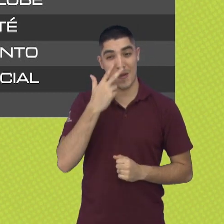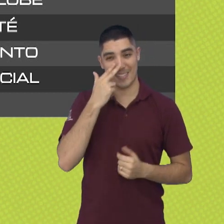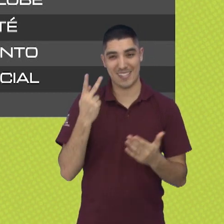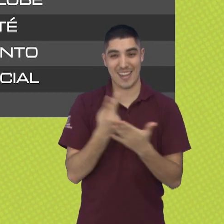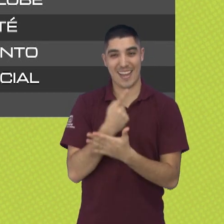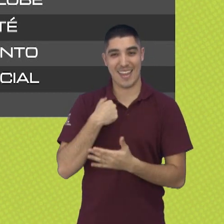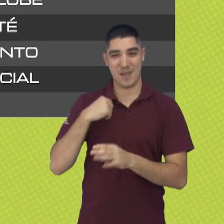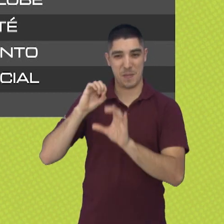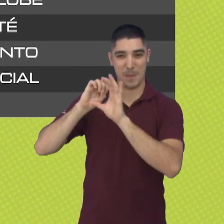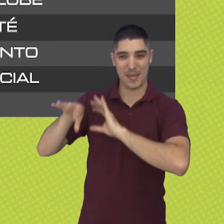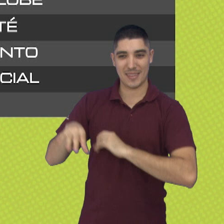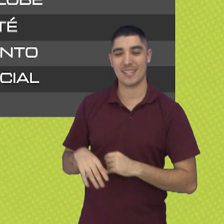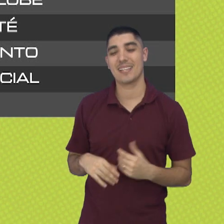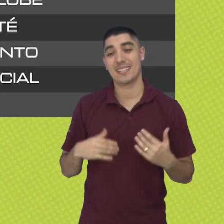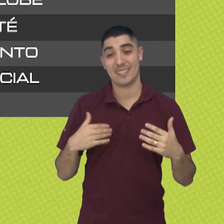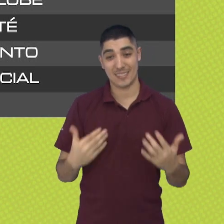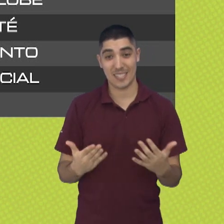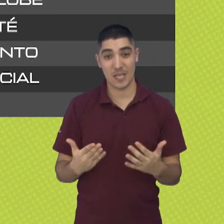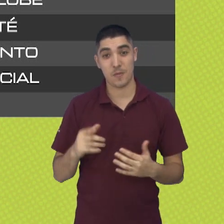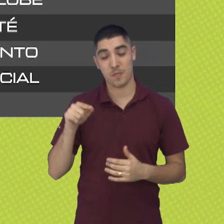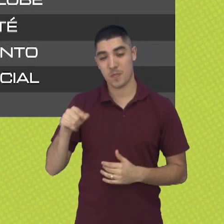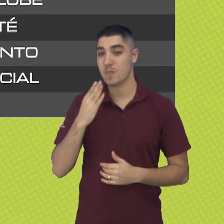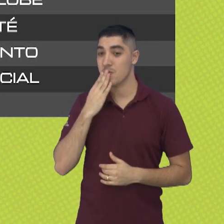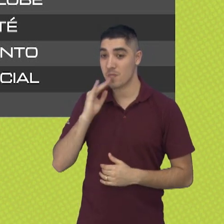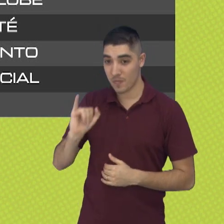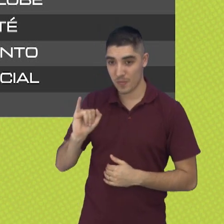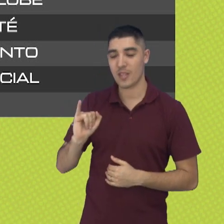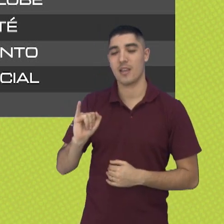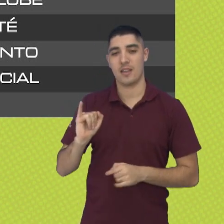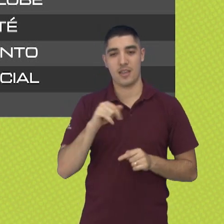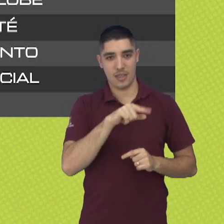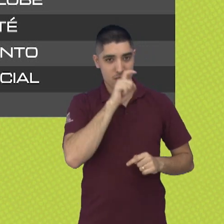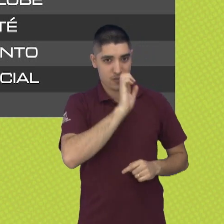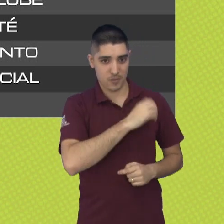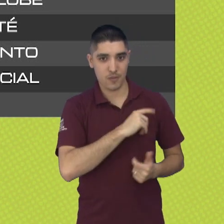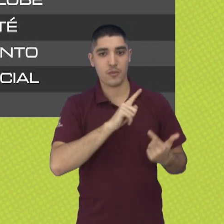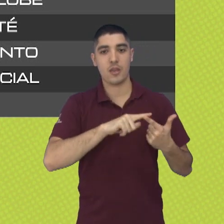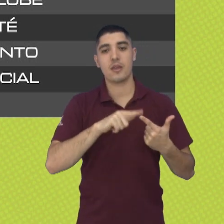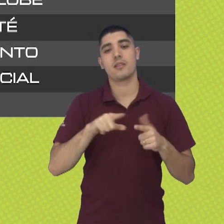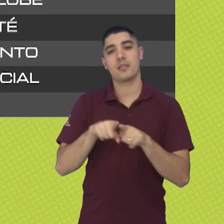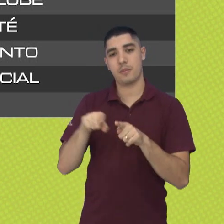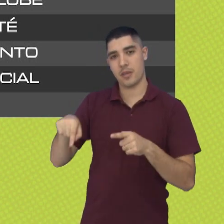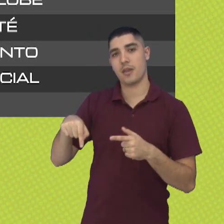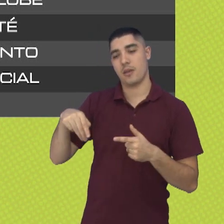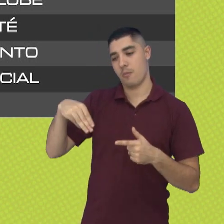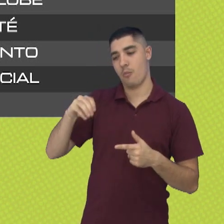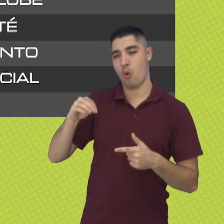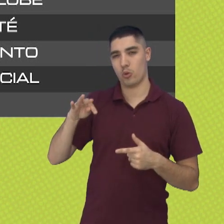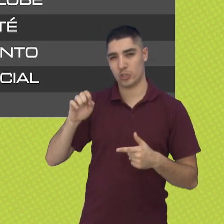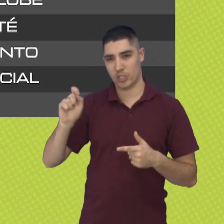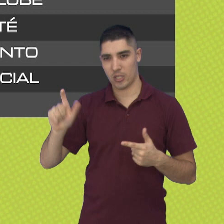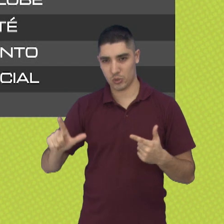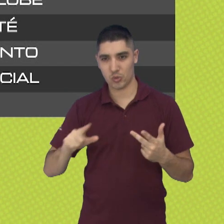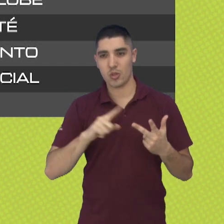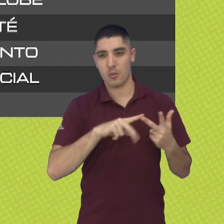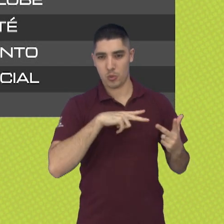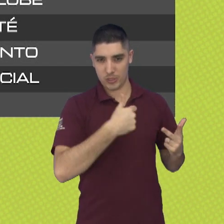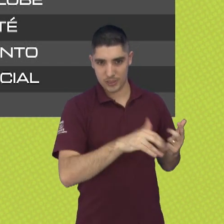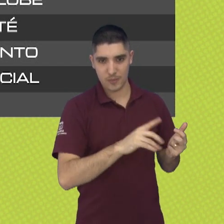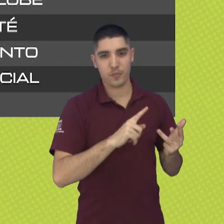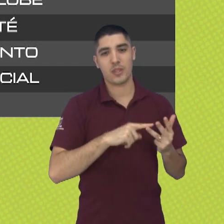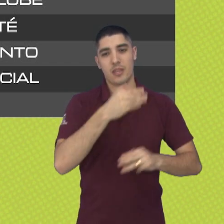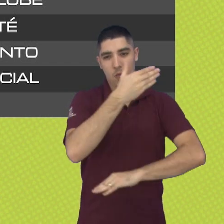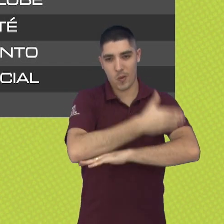bem. Primavera e São José, jogo às 15 horas também, tem Monte Azul e Portuguesa Santista, Rio Claro e Noroeste,